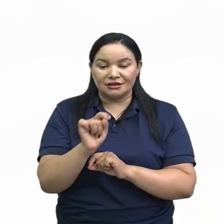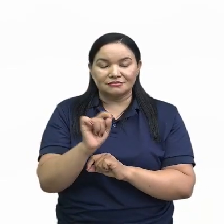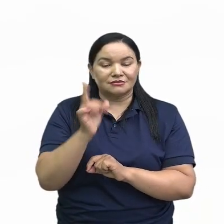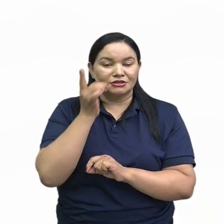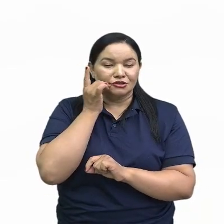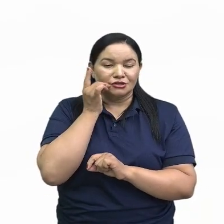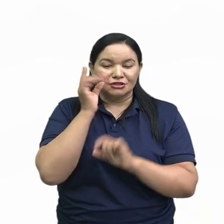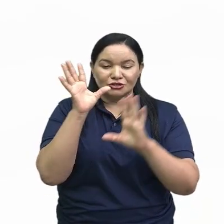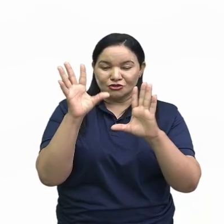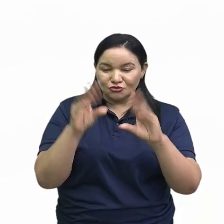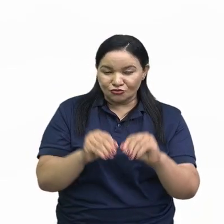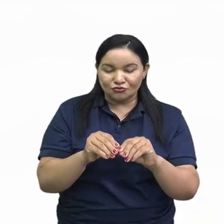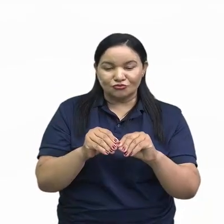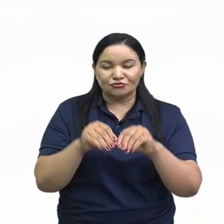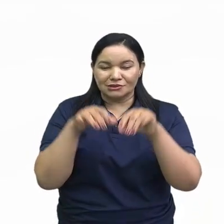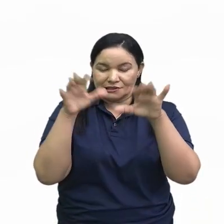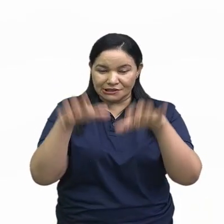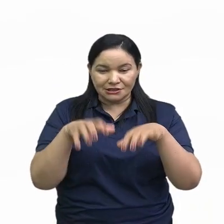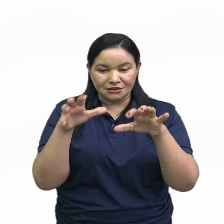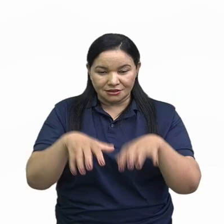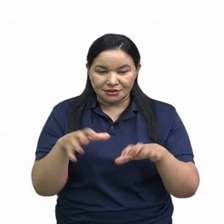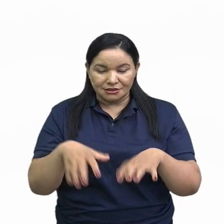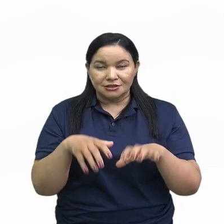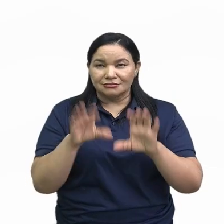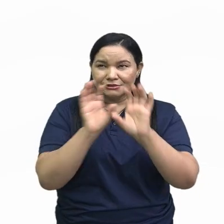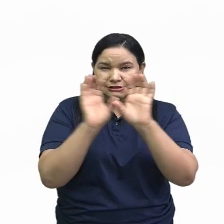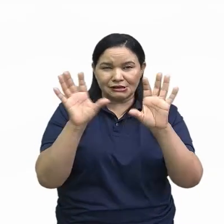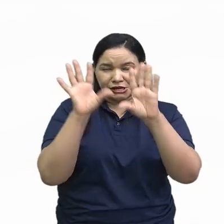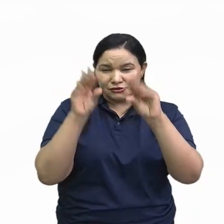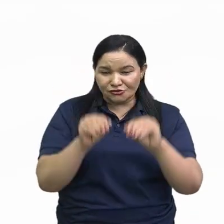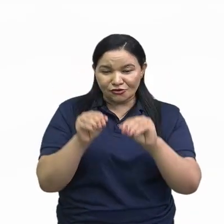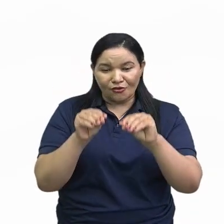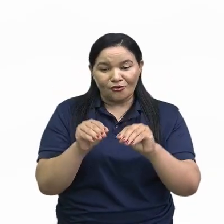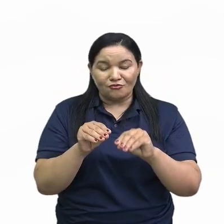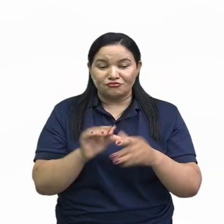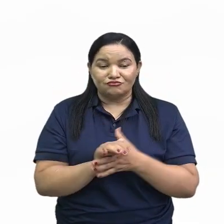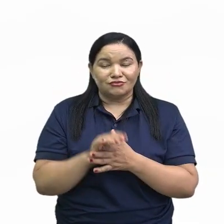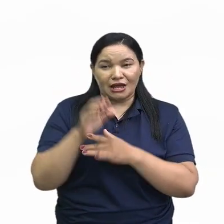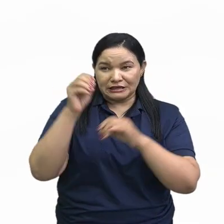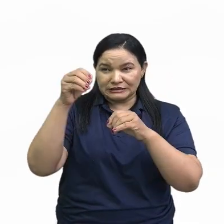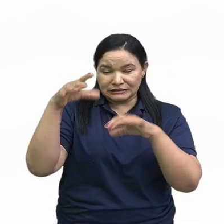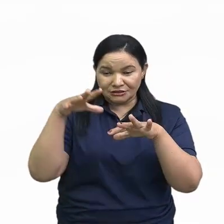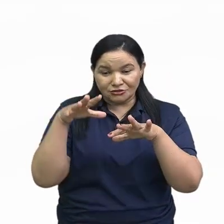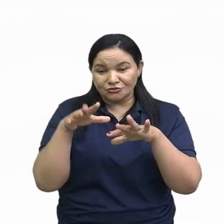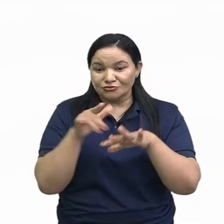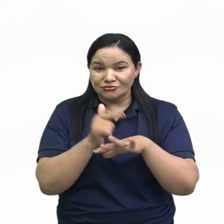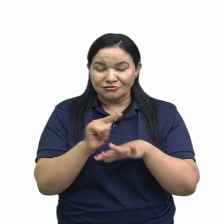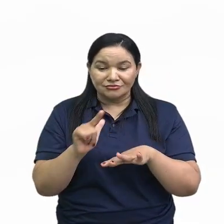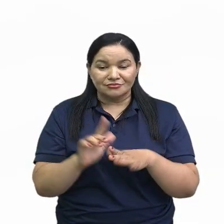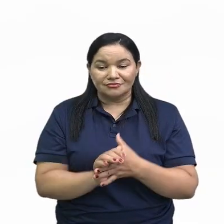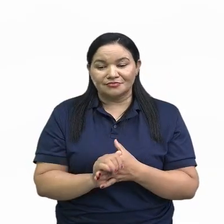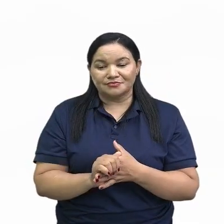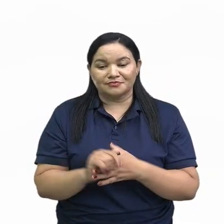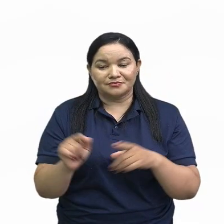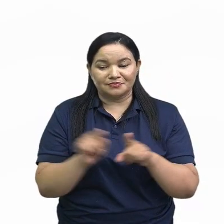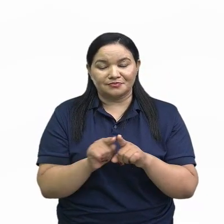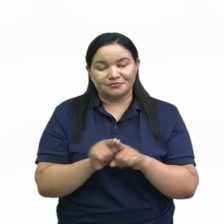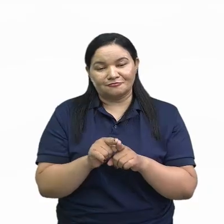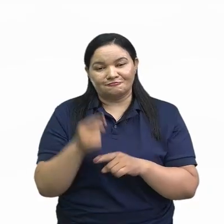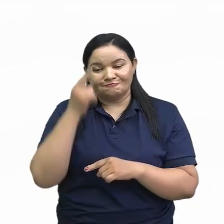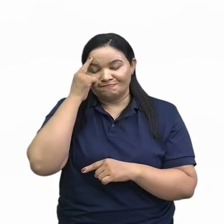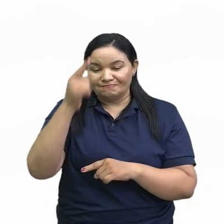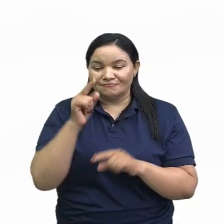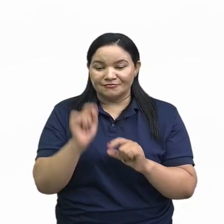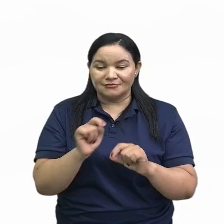dia escuro, de um dia chuvoso, céu escuro, sem muita iluminação. Observe que nós vamos ter aí como uma